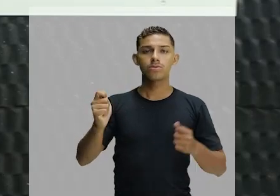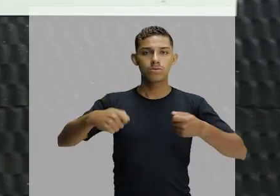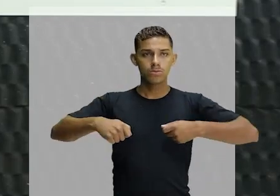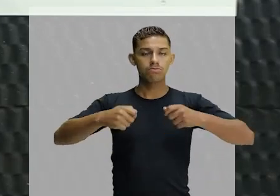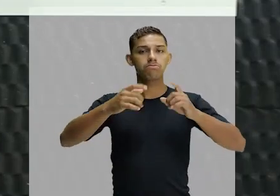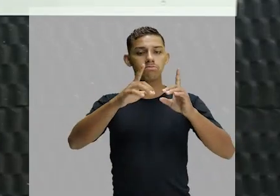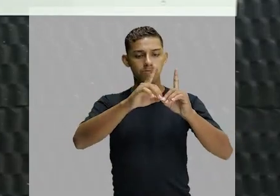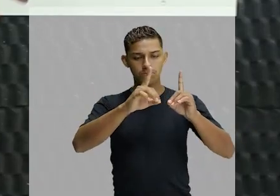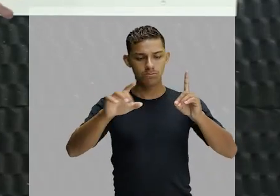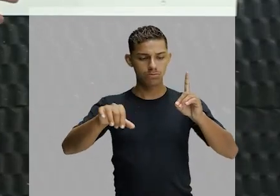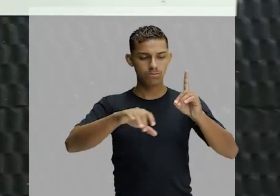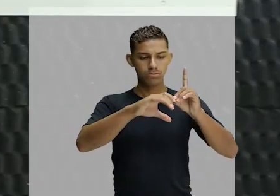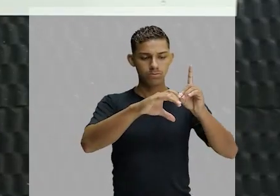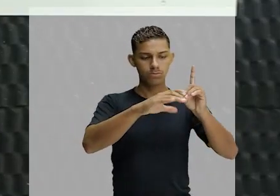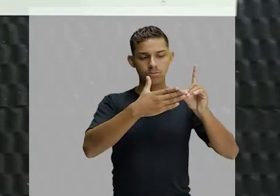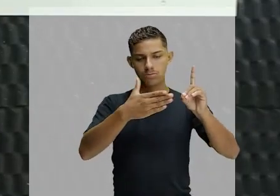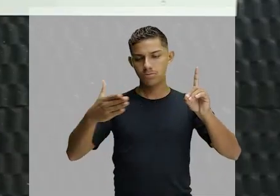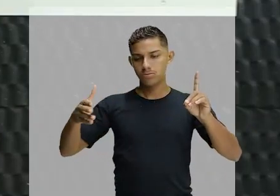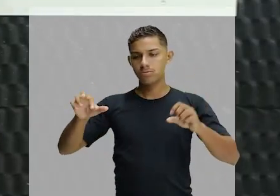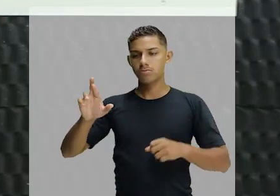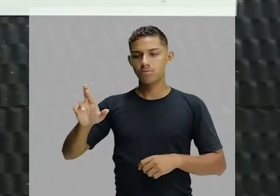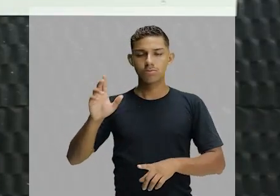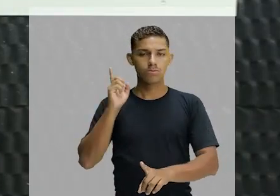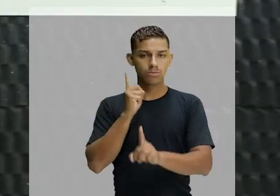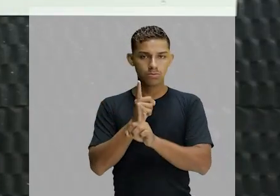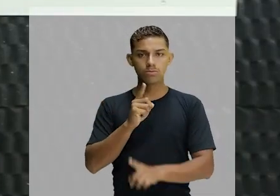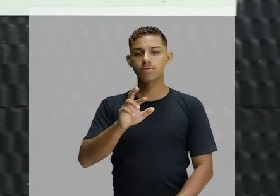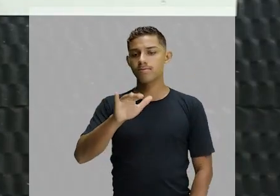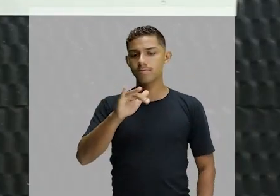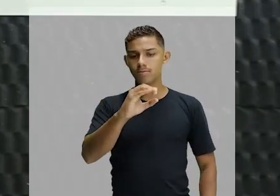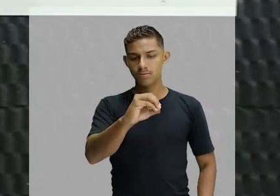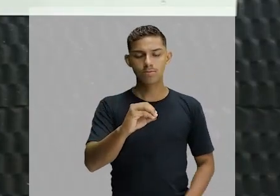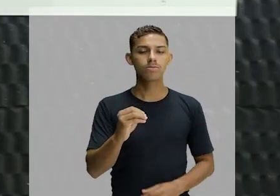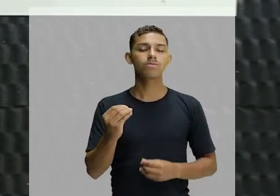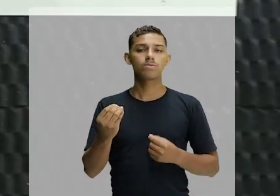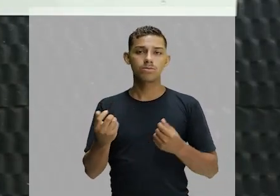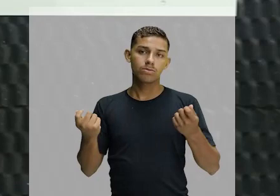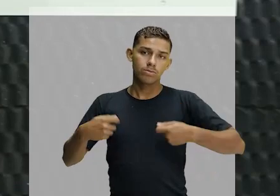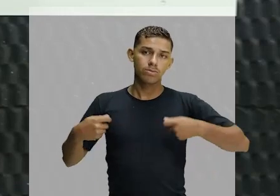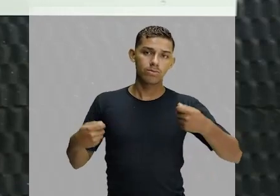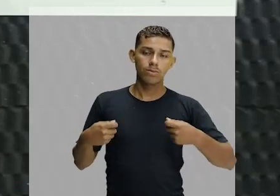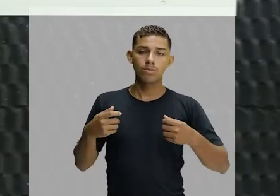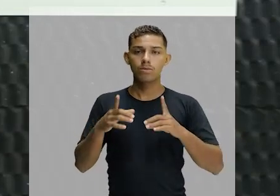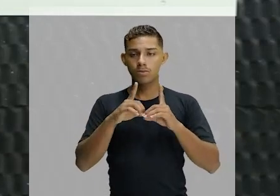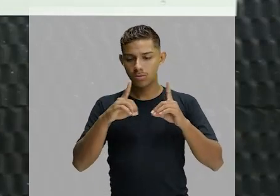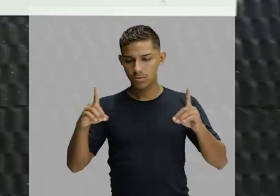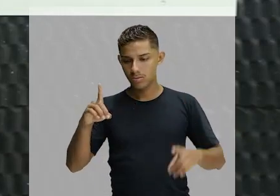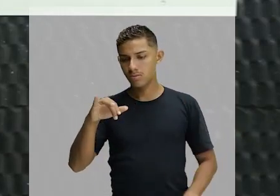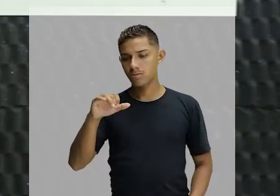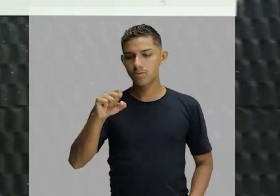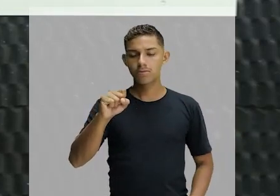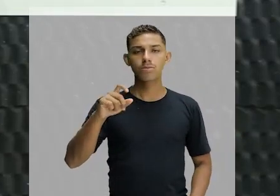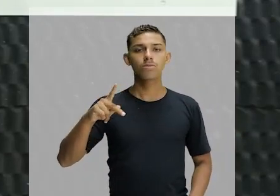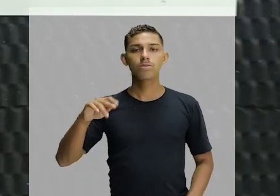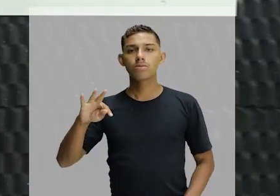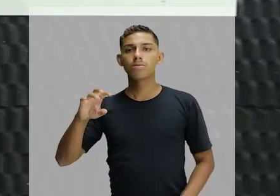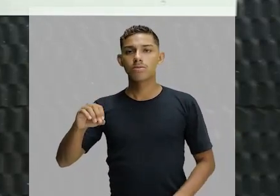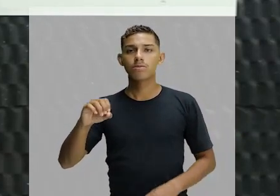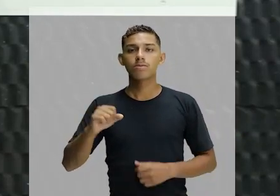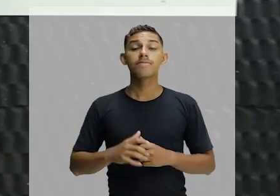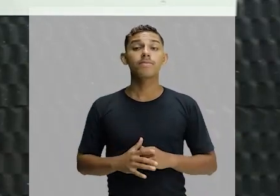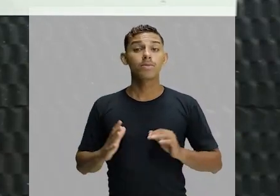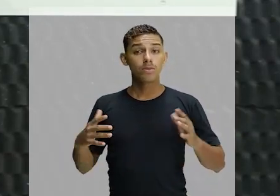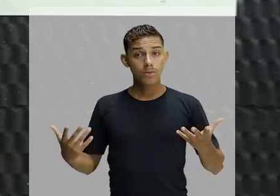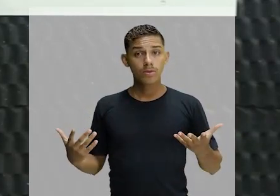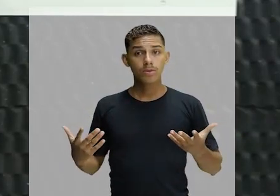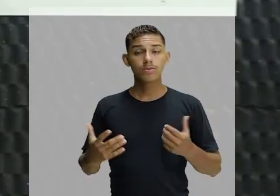centro para a reta para poder encontrar o raio. Ainda agora, eu encontrei através da distância entre os pontos. Ok, turma?